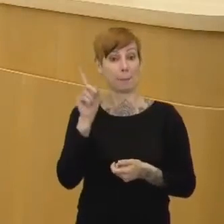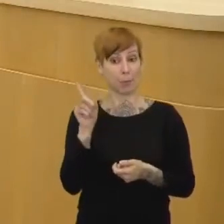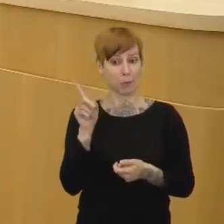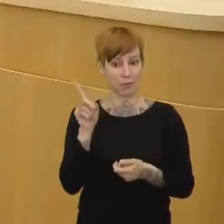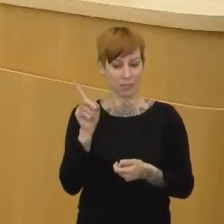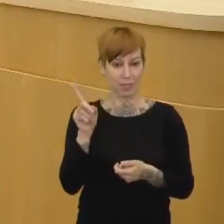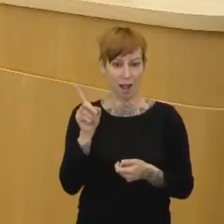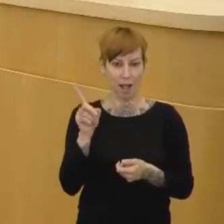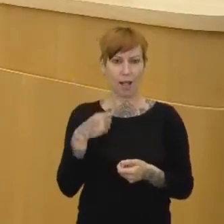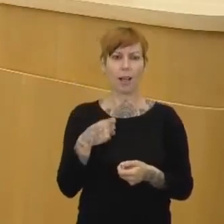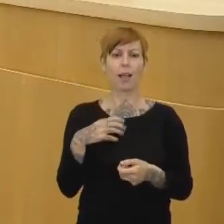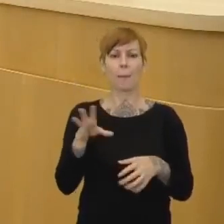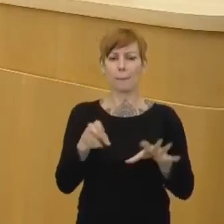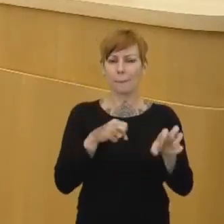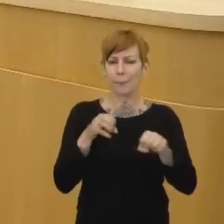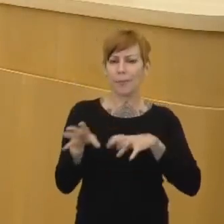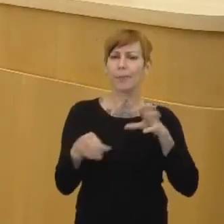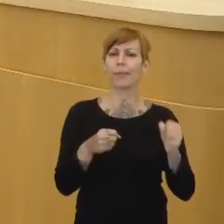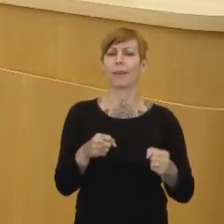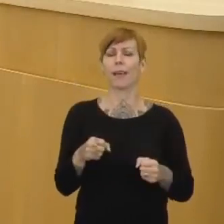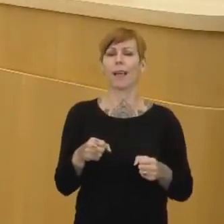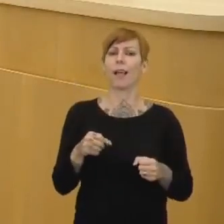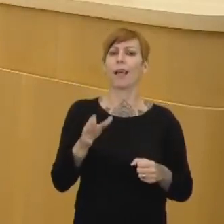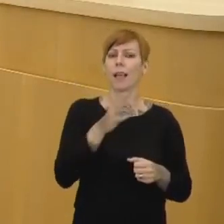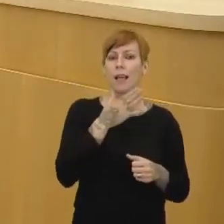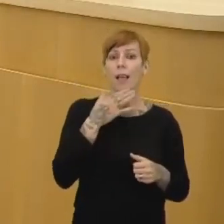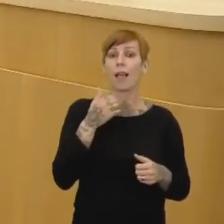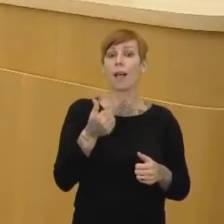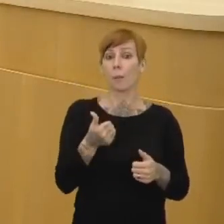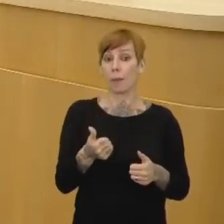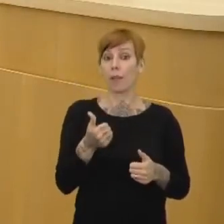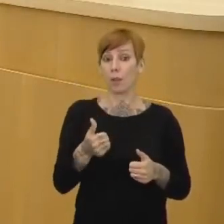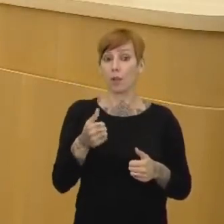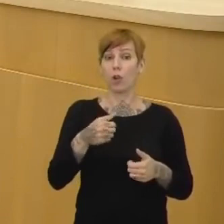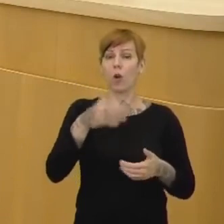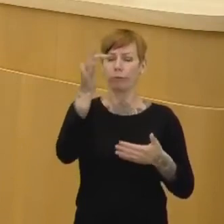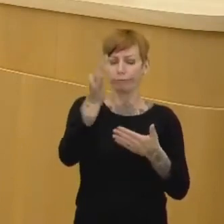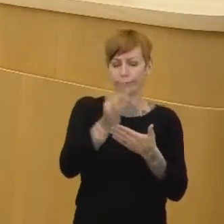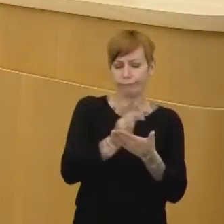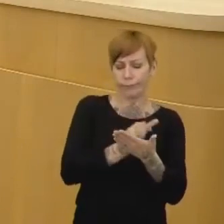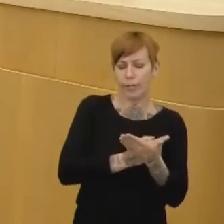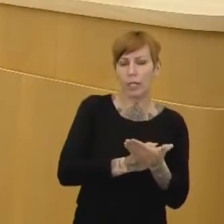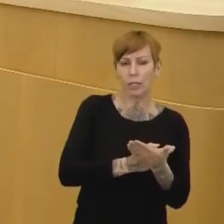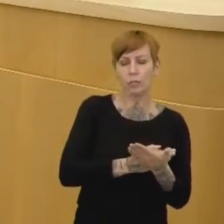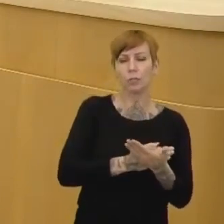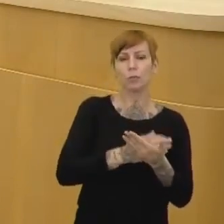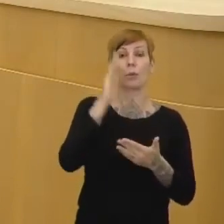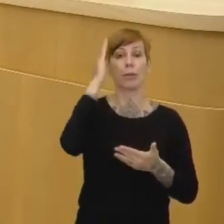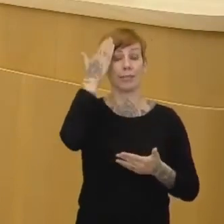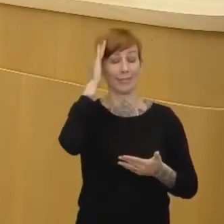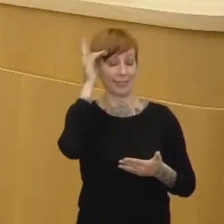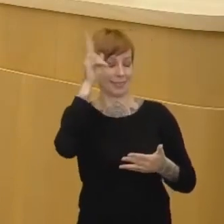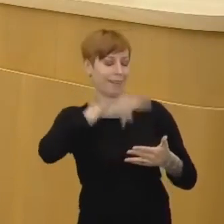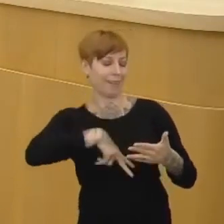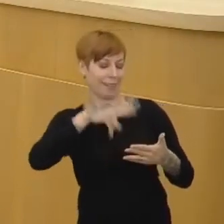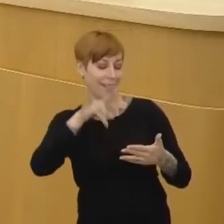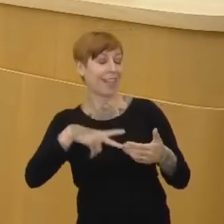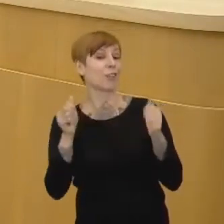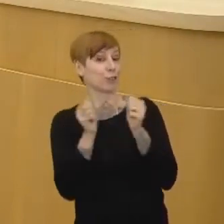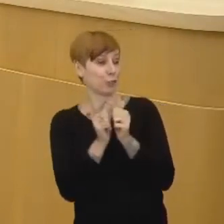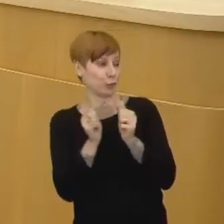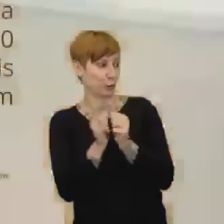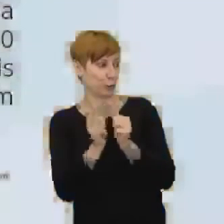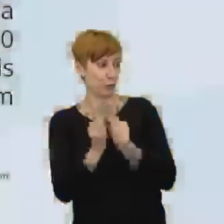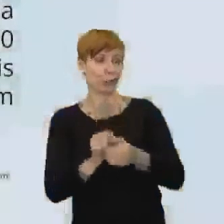pegar um pouquinho agora melhor esse texto, dar uma lida, uma entendida, uma compreendida. Nós vamos fazer isso juntos, certo?